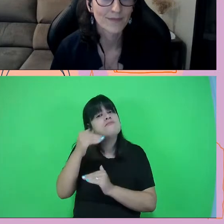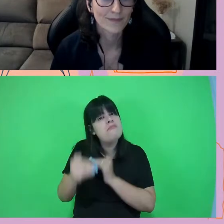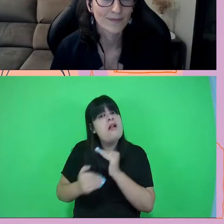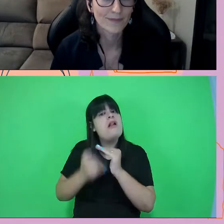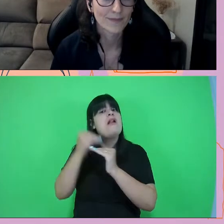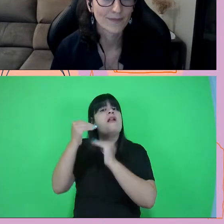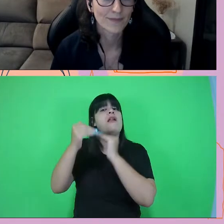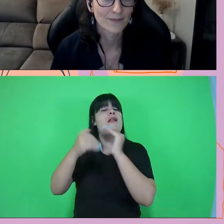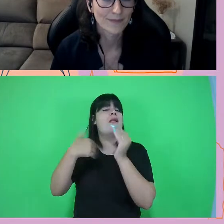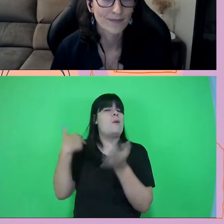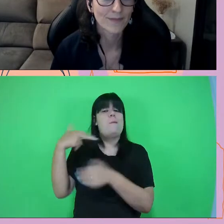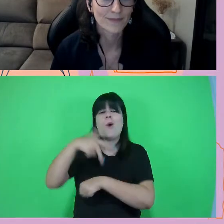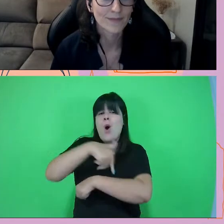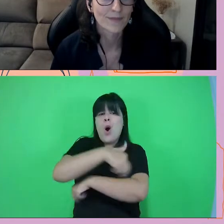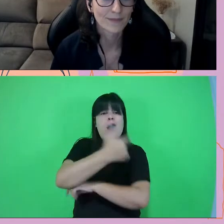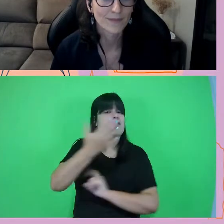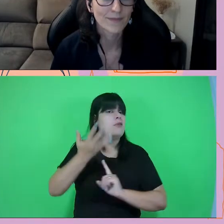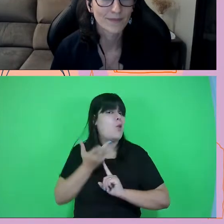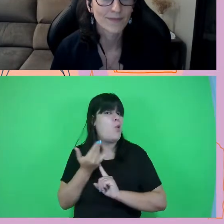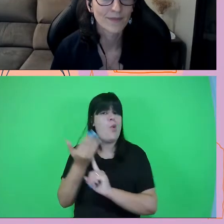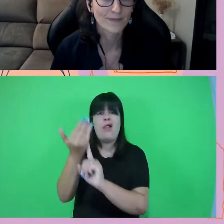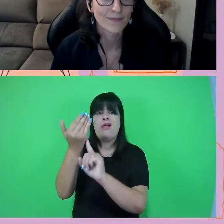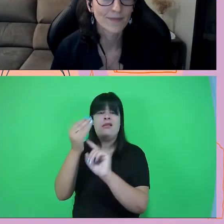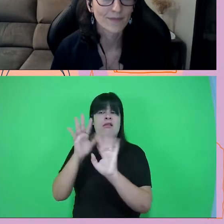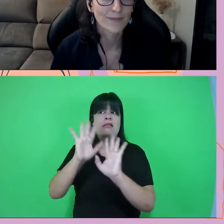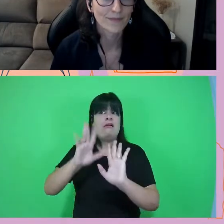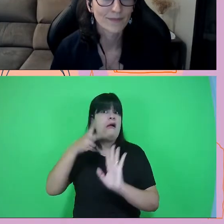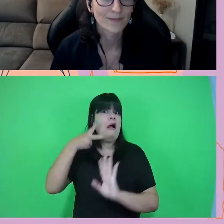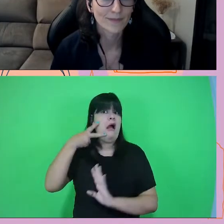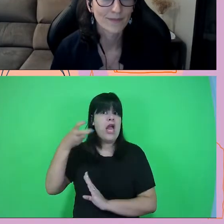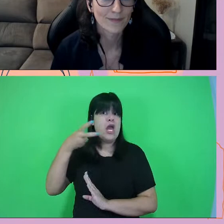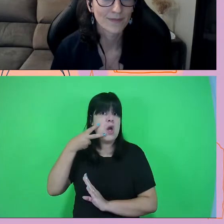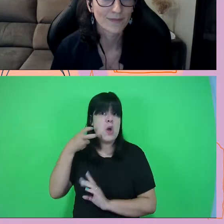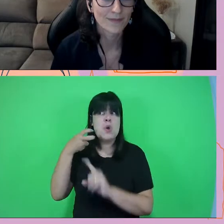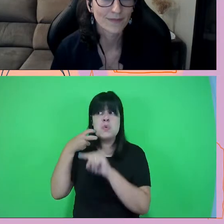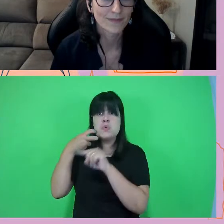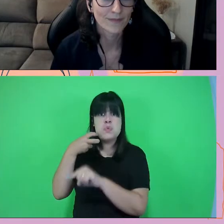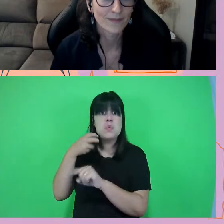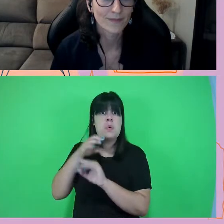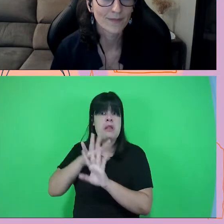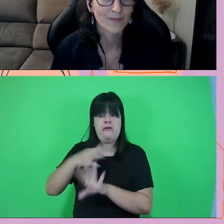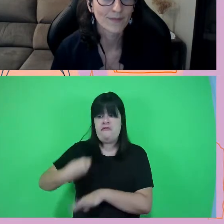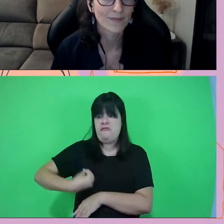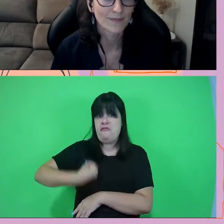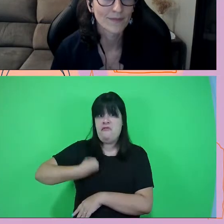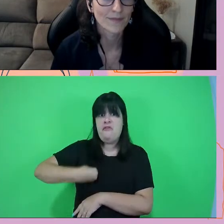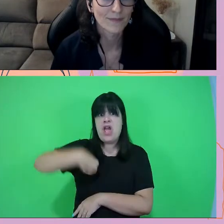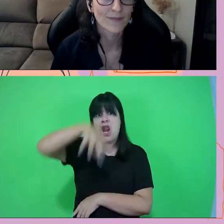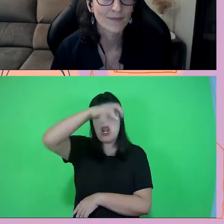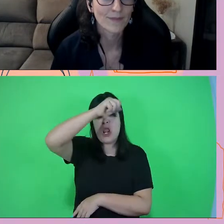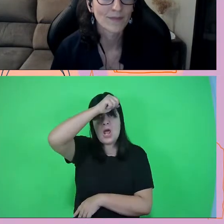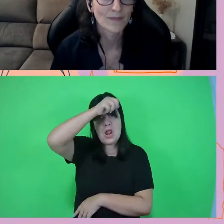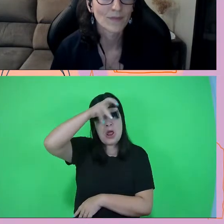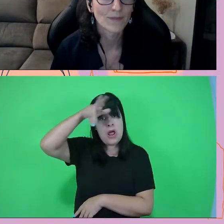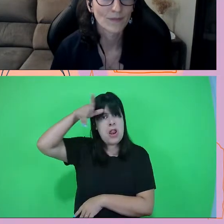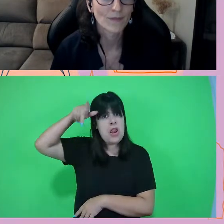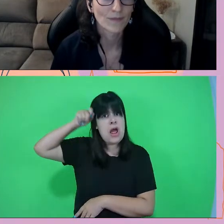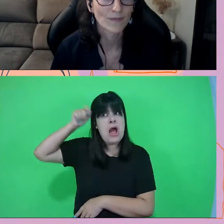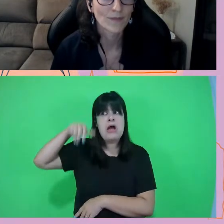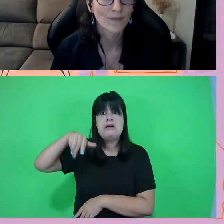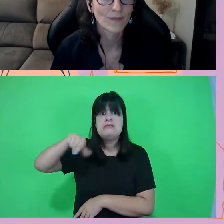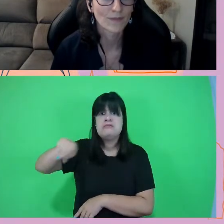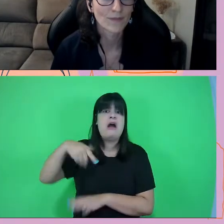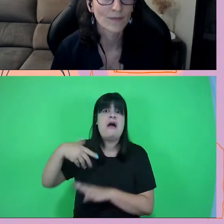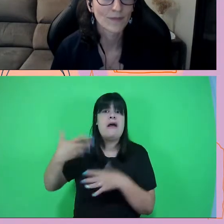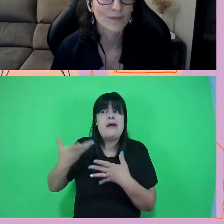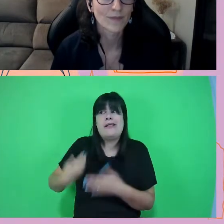da moda, tecnologia, né, não é porque o índio, ele vive ali na Amazônia e vamos fazer de conta que ele vive